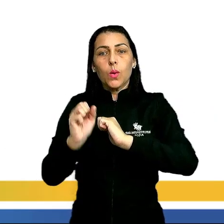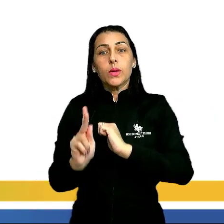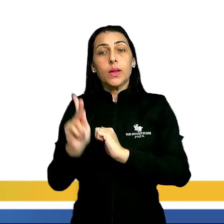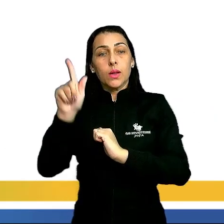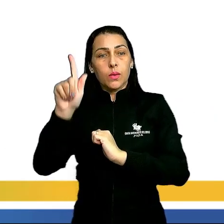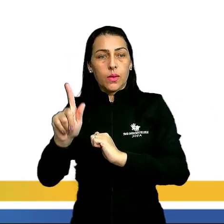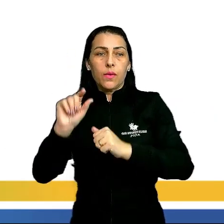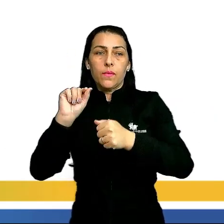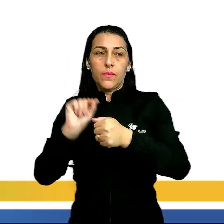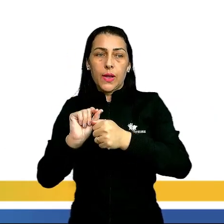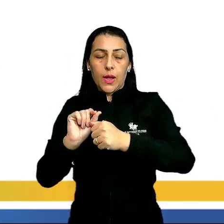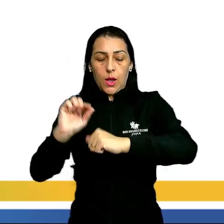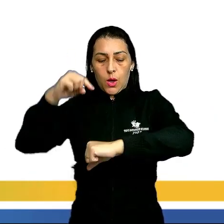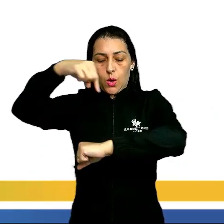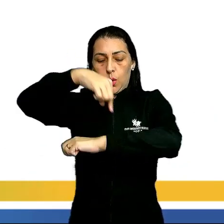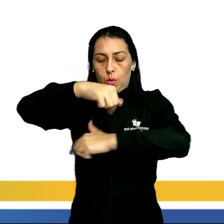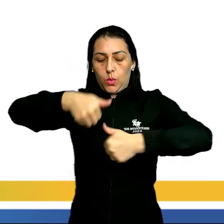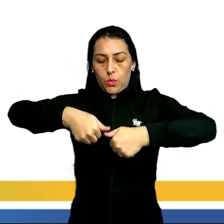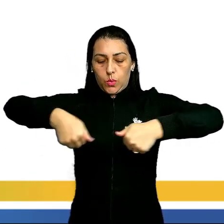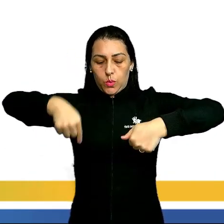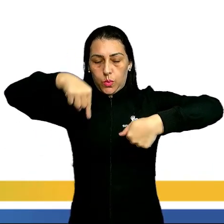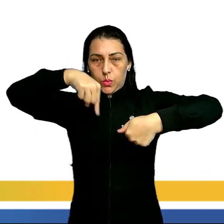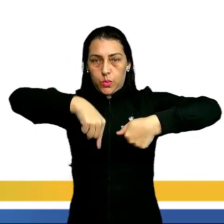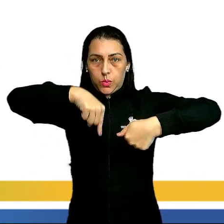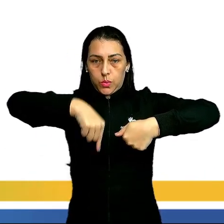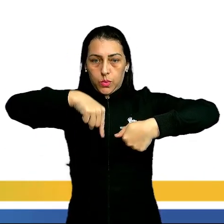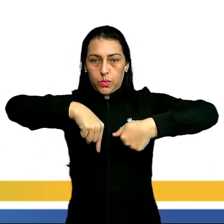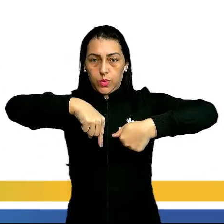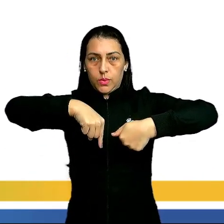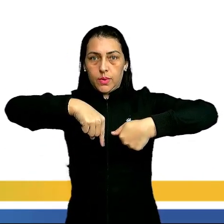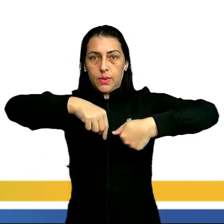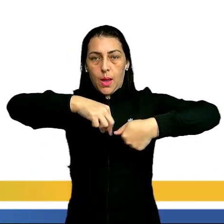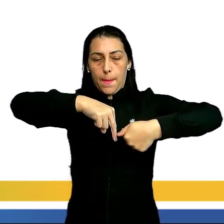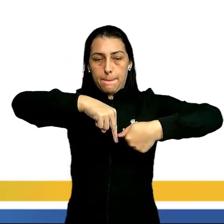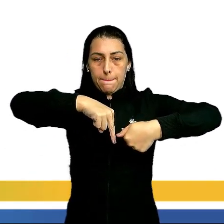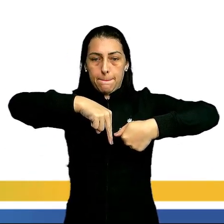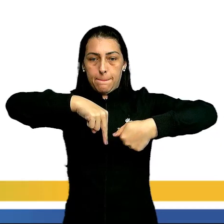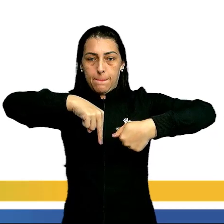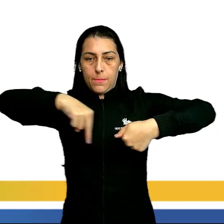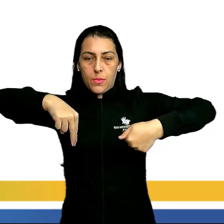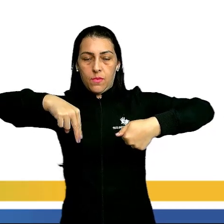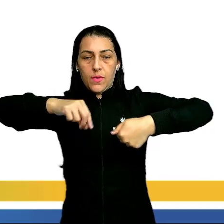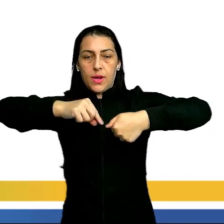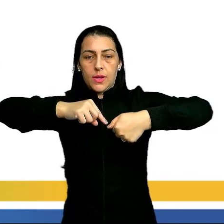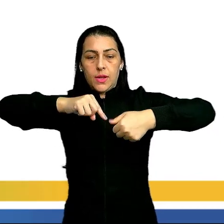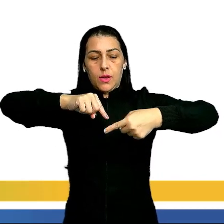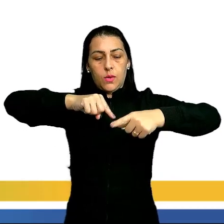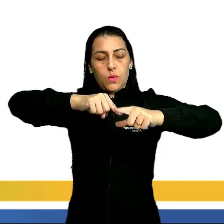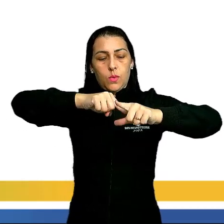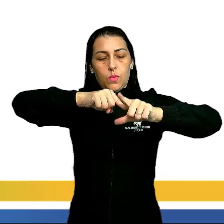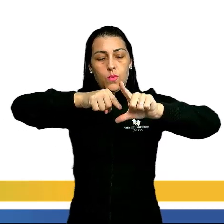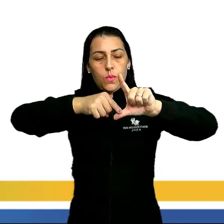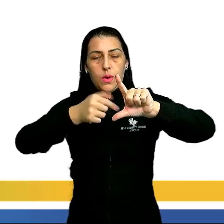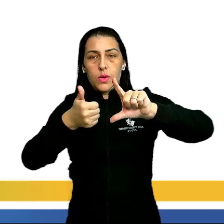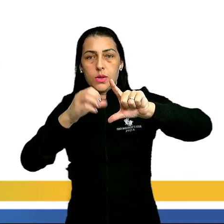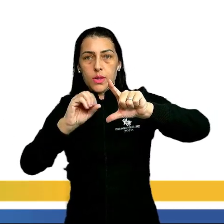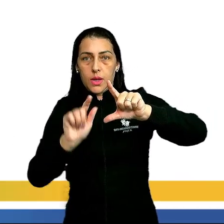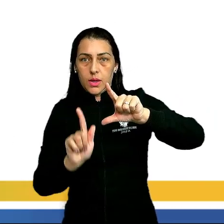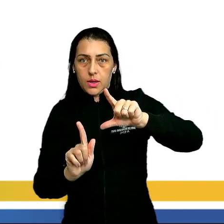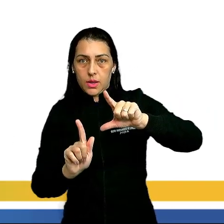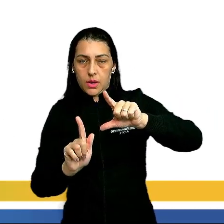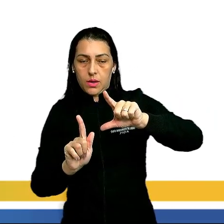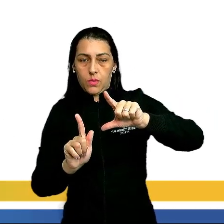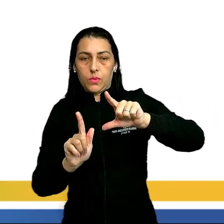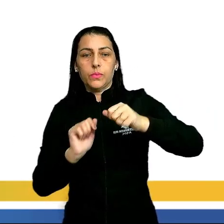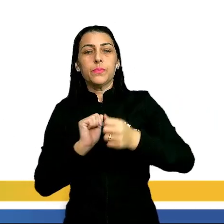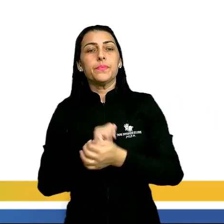kg está exatamente no meio da fita, essa se desloca verticalmente, formando um ângulo de 10 graus com a